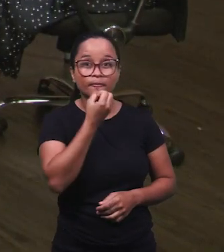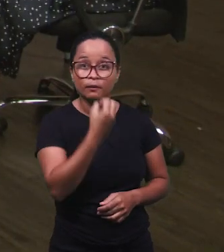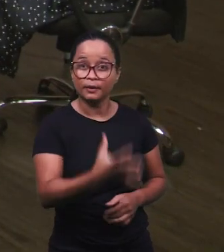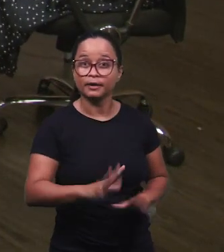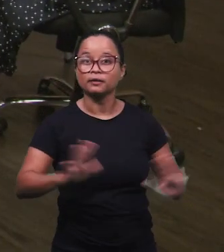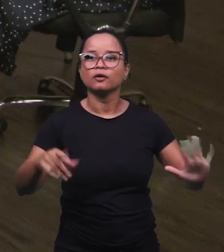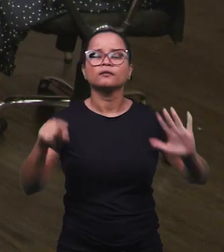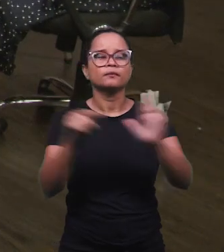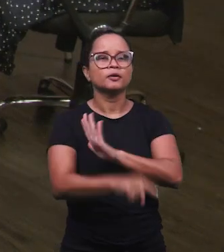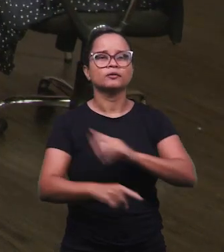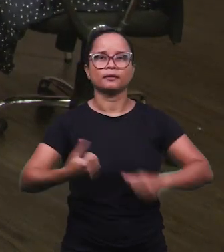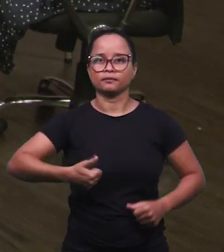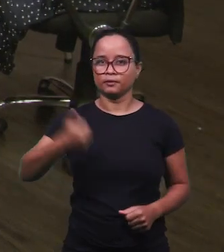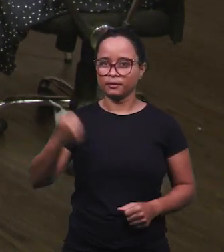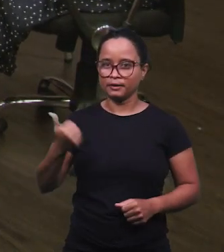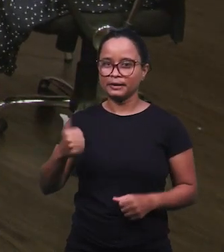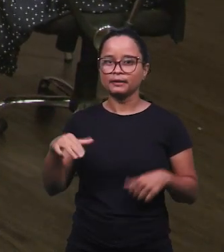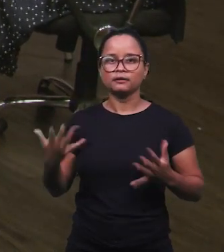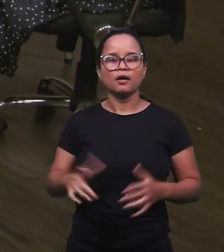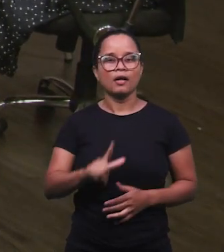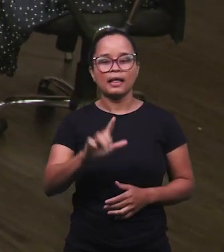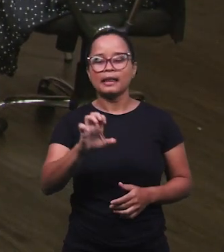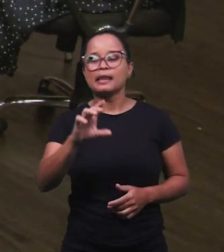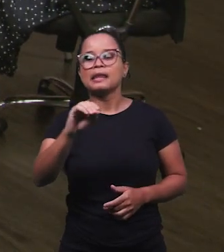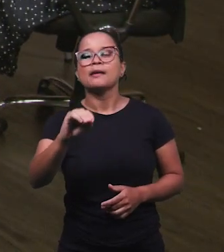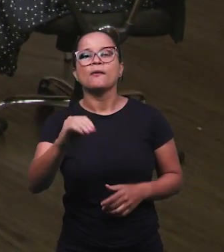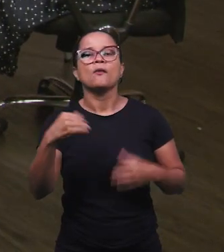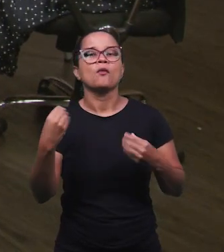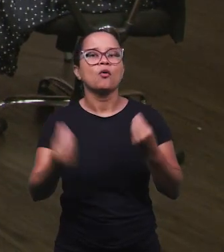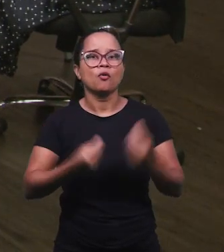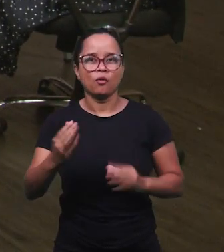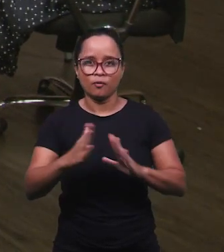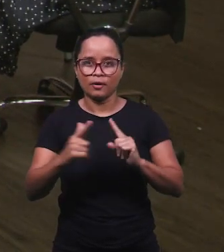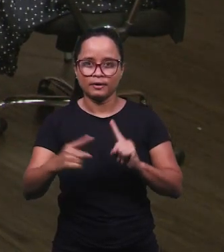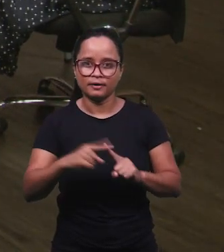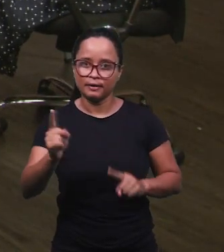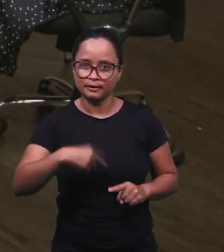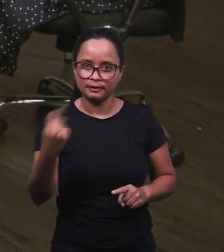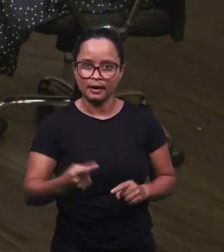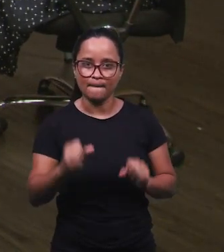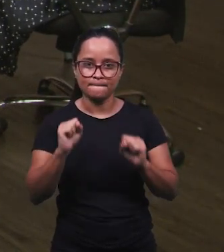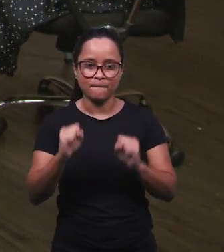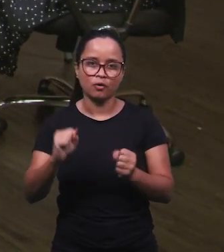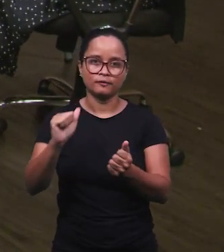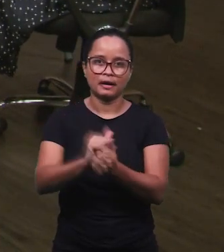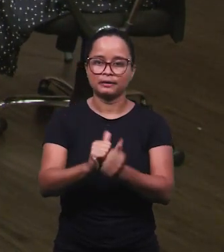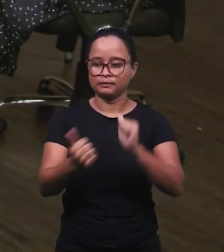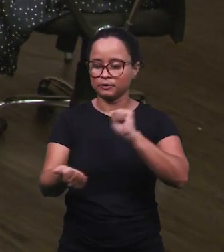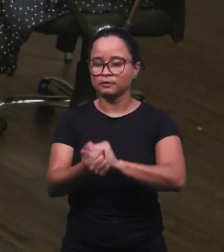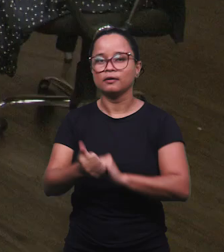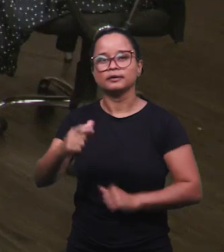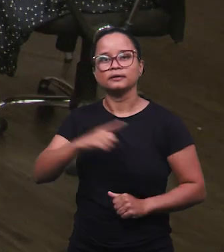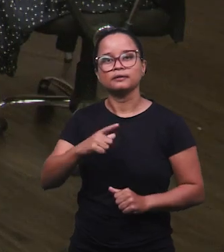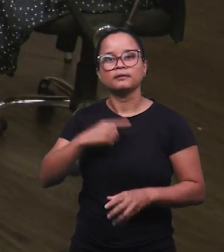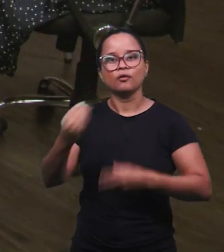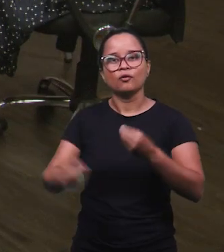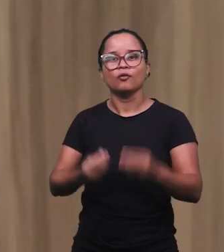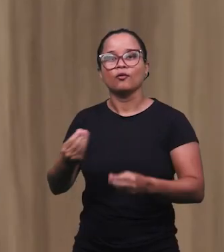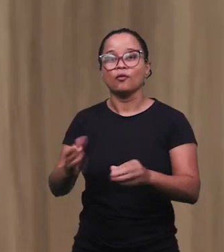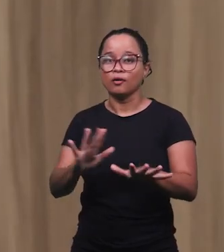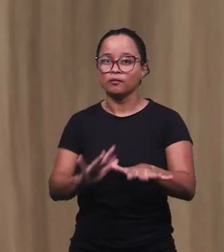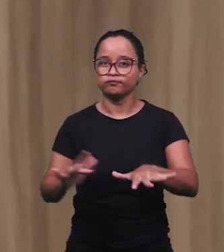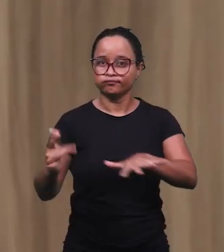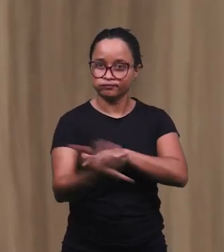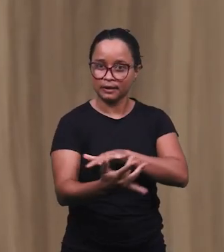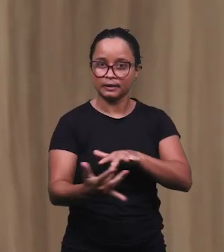perguntar primeiro? Léo, e como as nossas igrejas, elas podem se adaptar ao meio das redes sociais sem